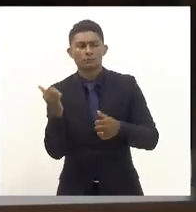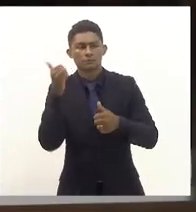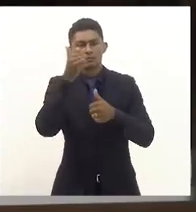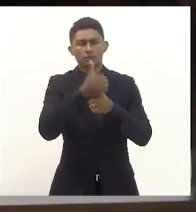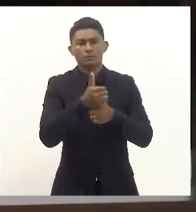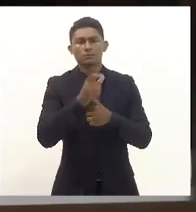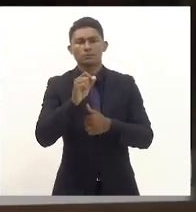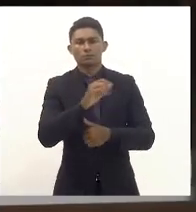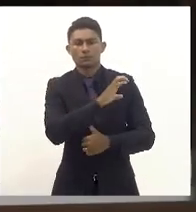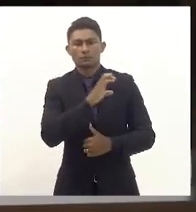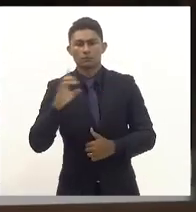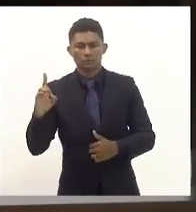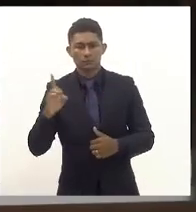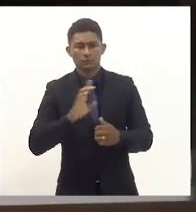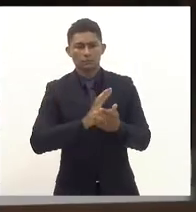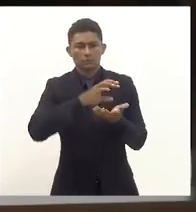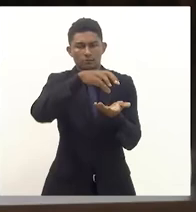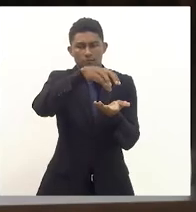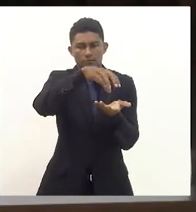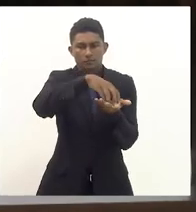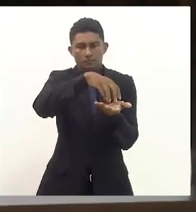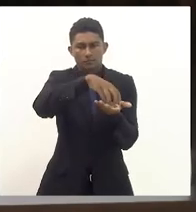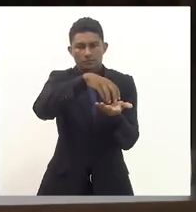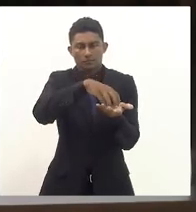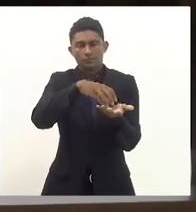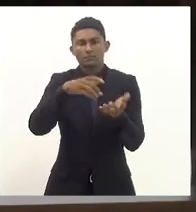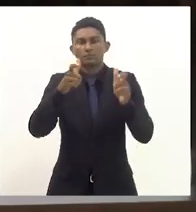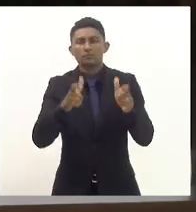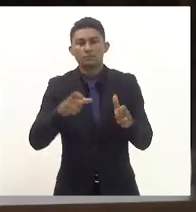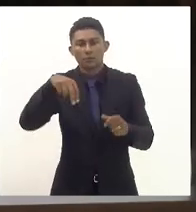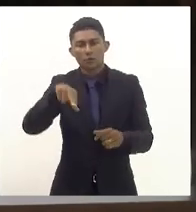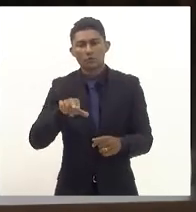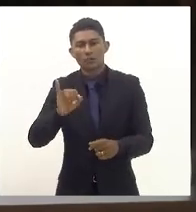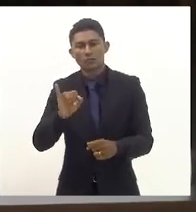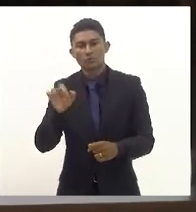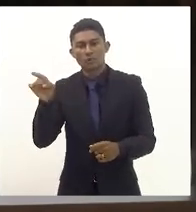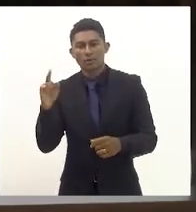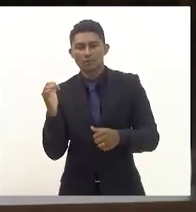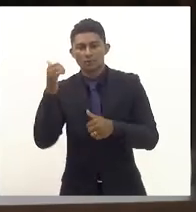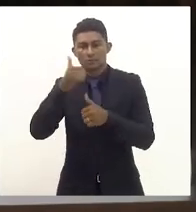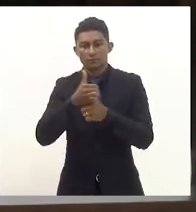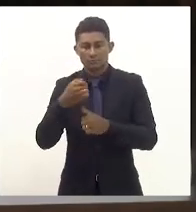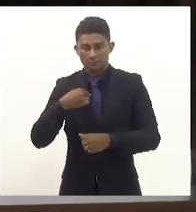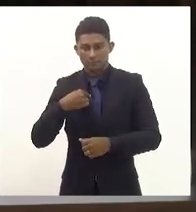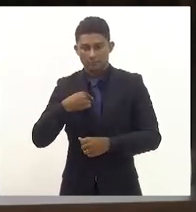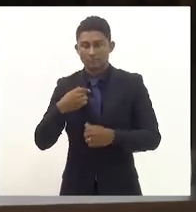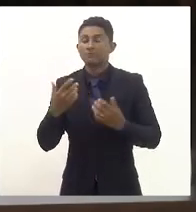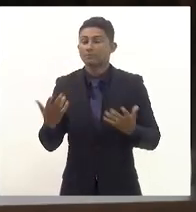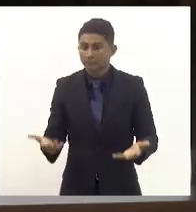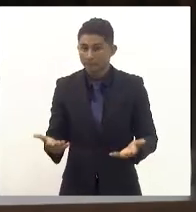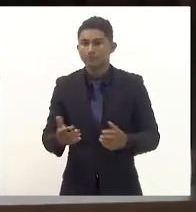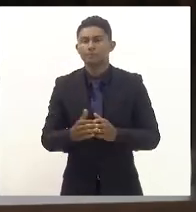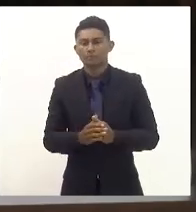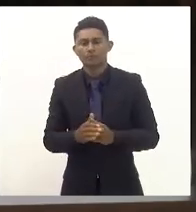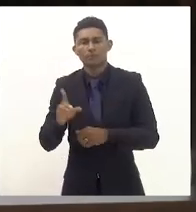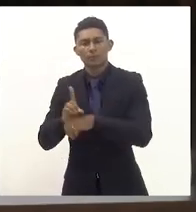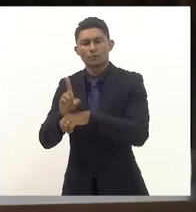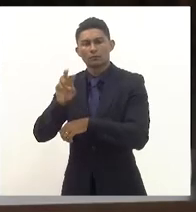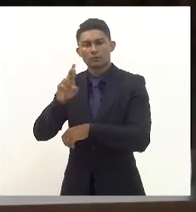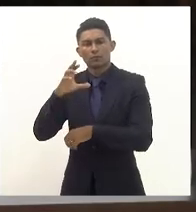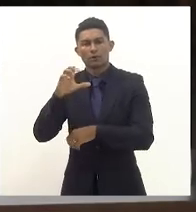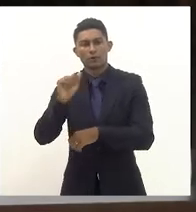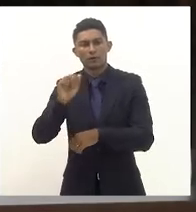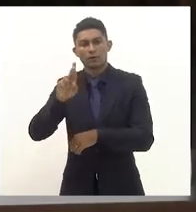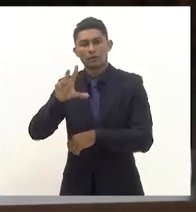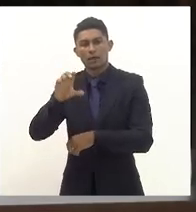coordenação do Centro Regional de nós bom e como bem disse o Dr Carlos